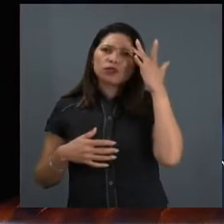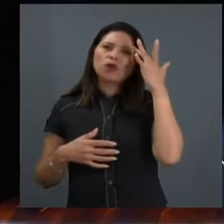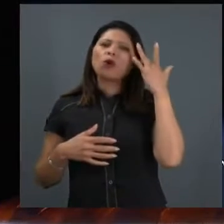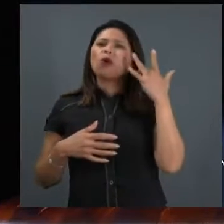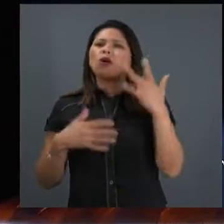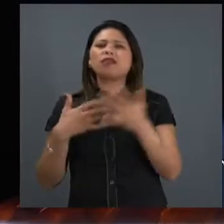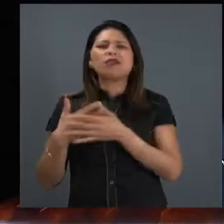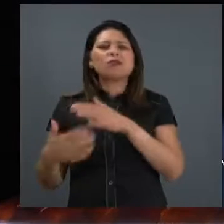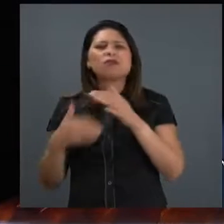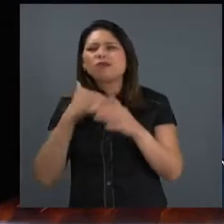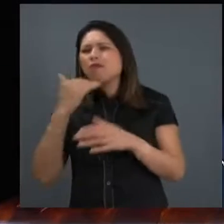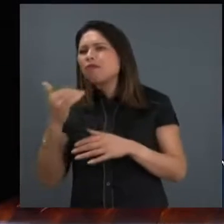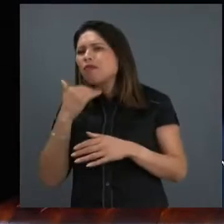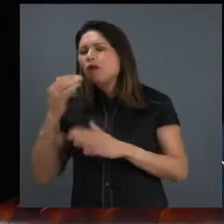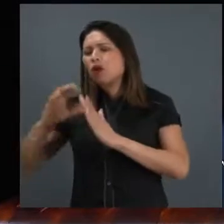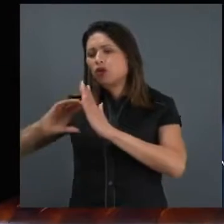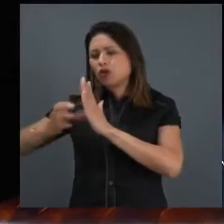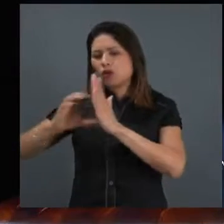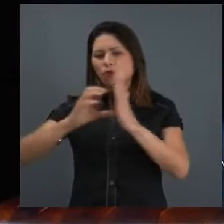história, a sua vida.